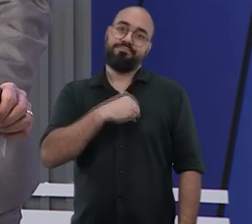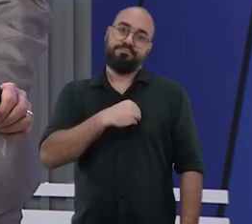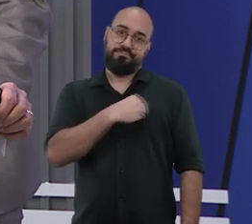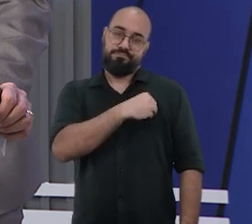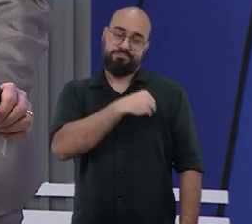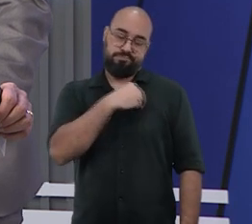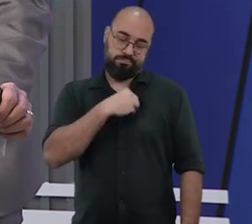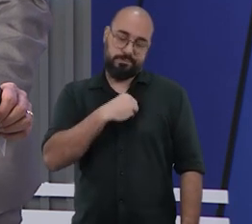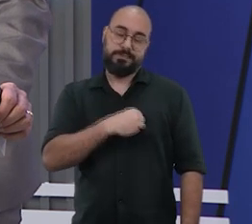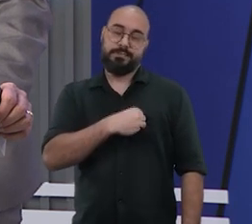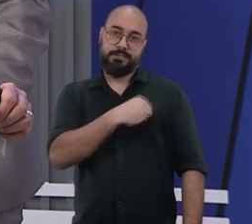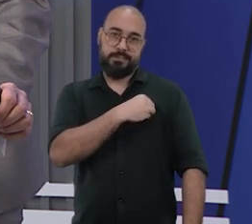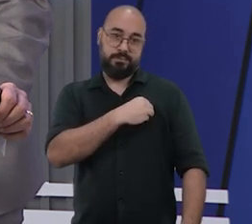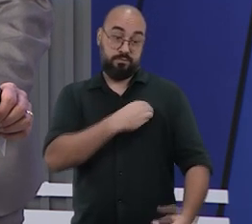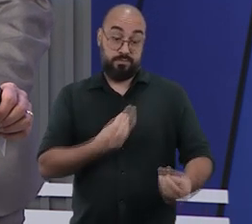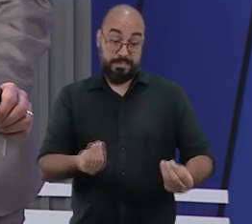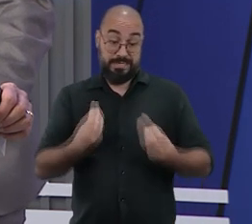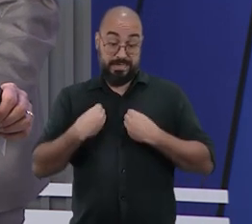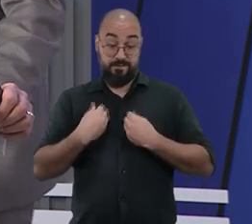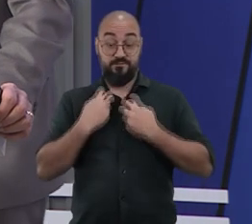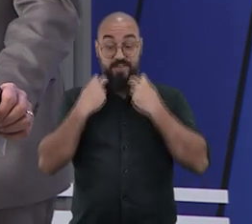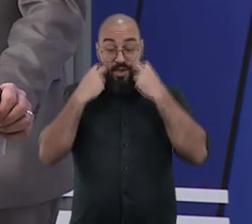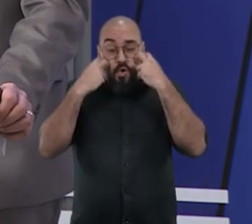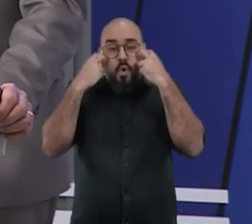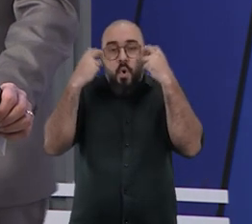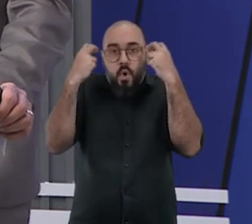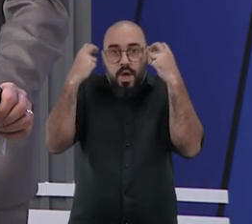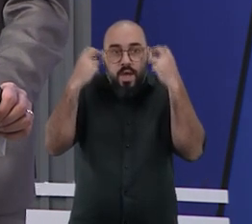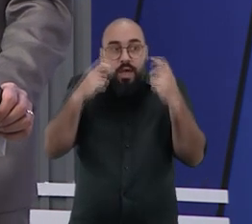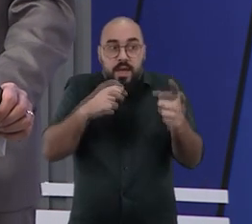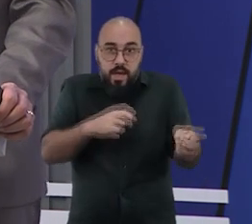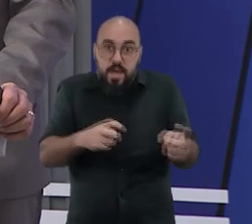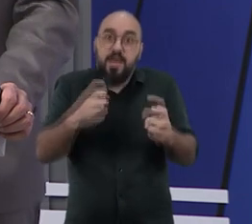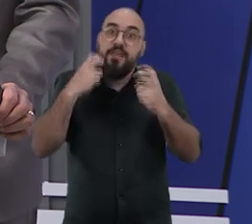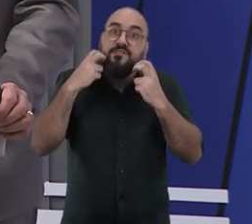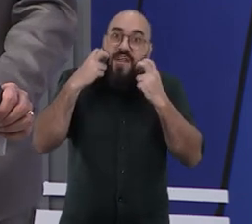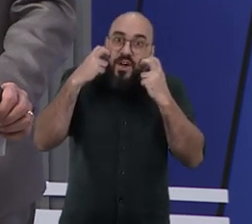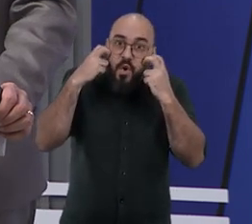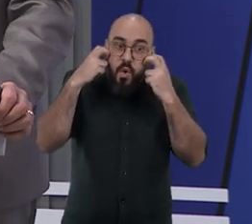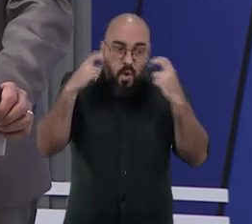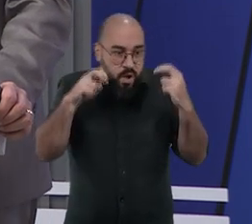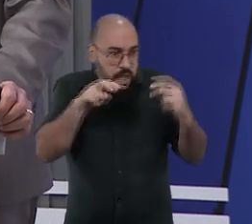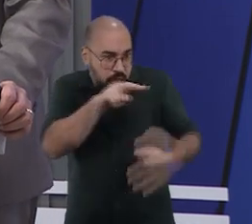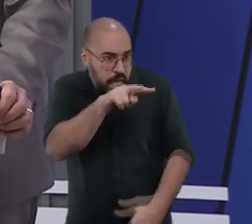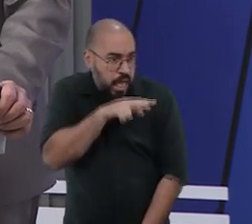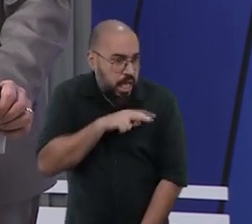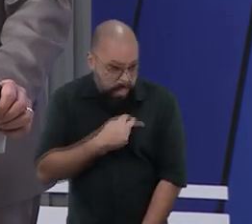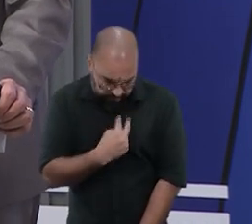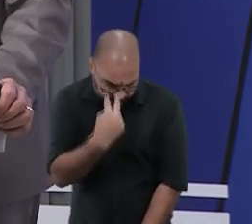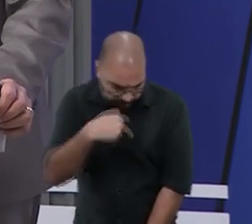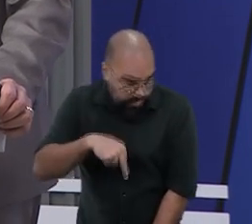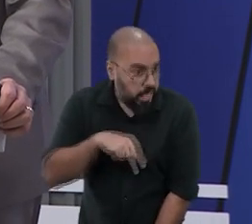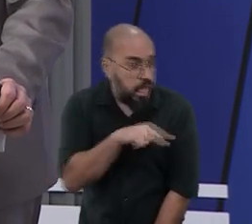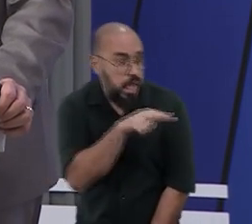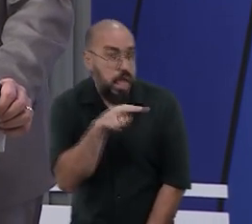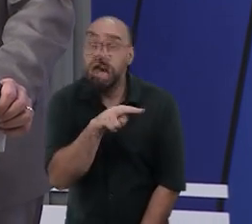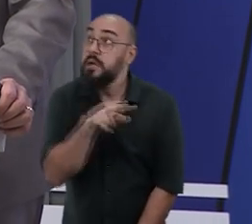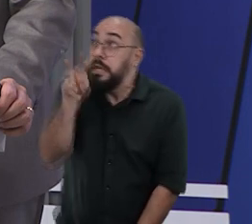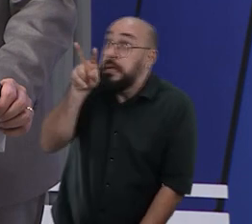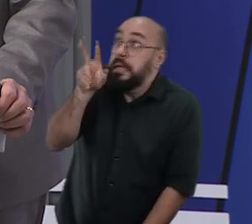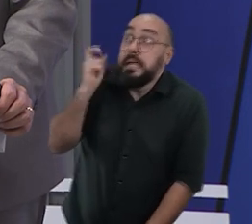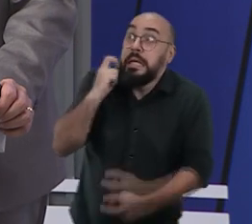como consequência a vergonha. Eles sentiram vergonha um do outro e sentiram vergonha do próprio